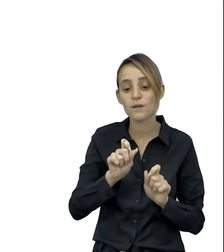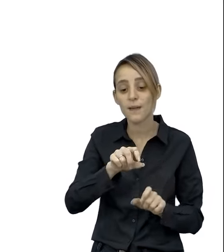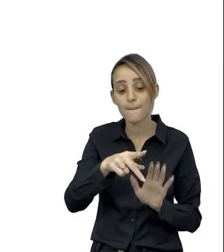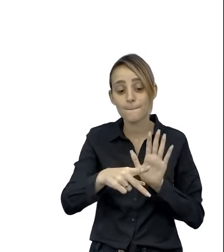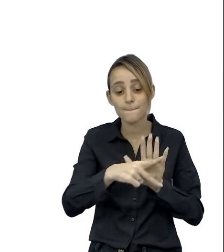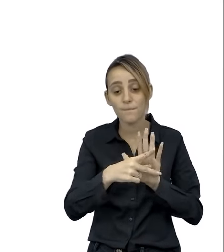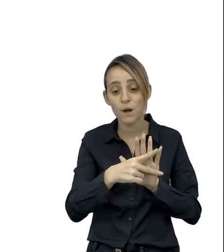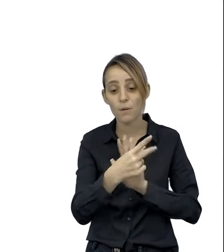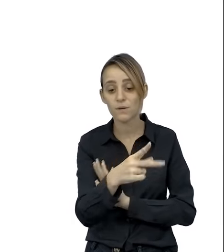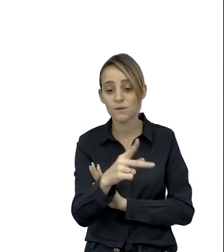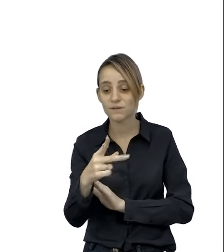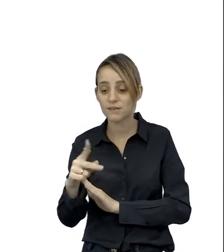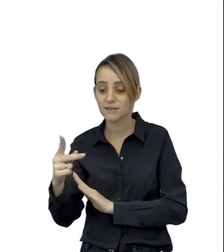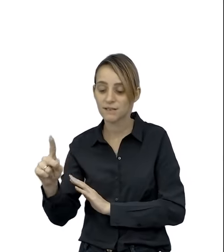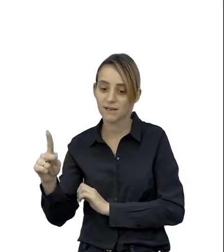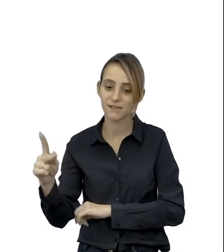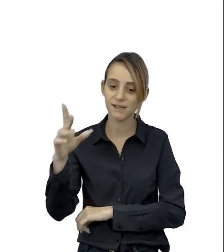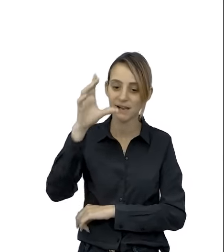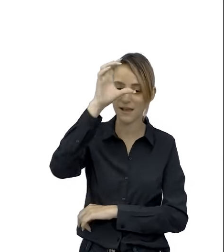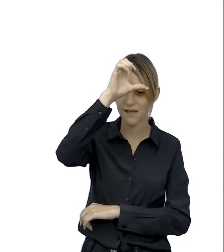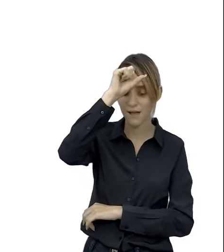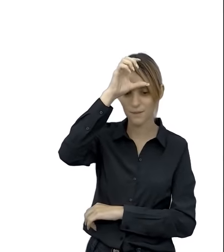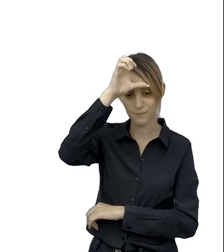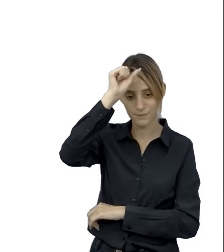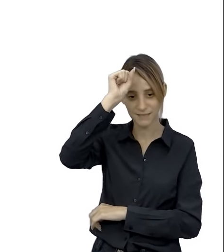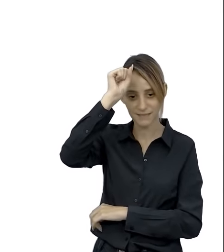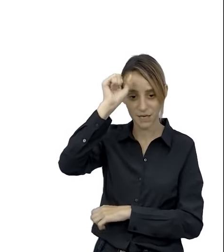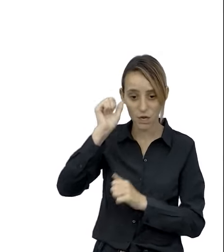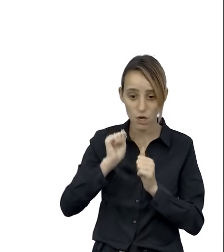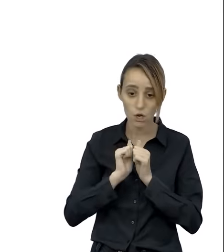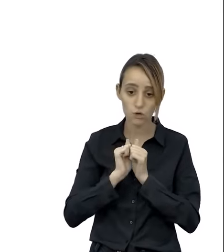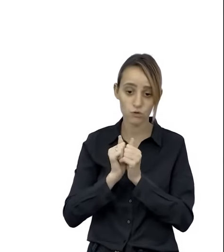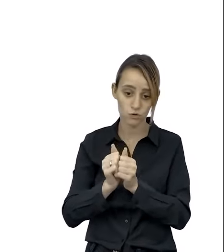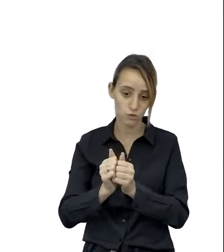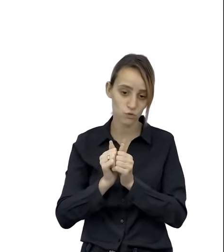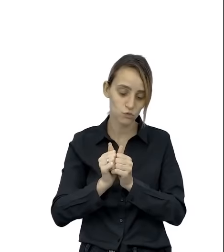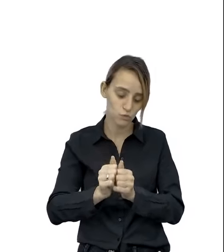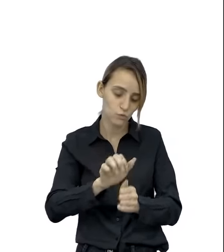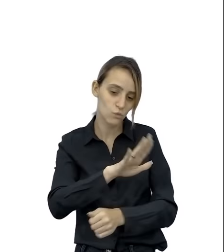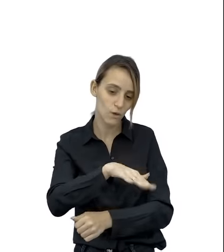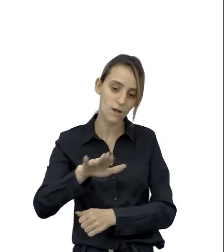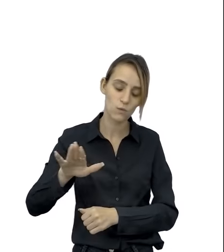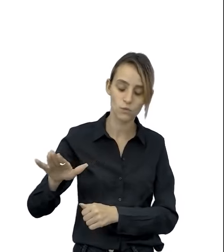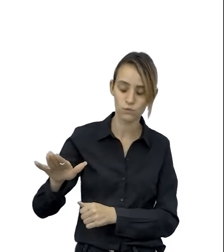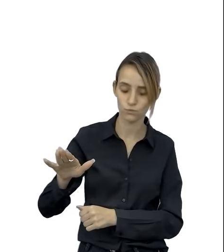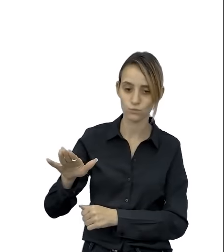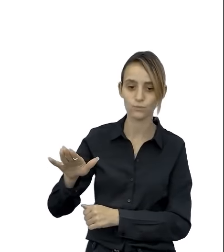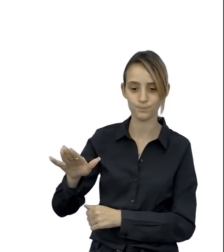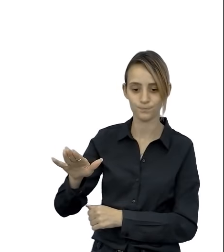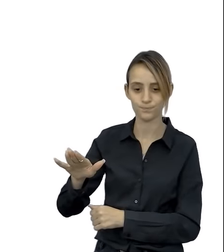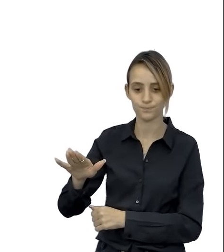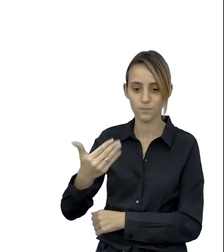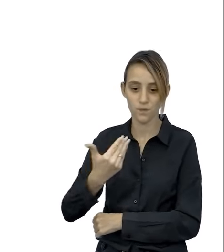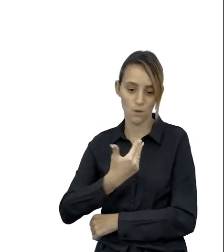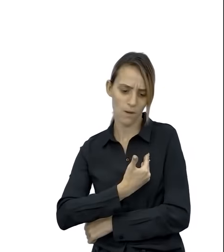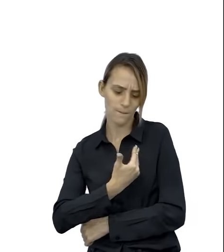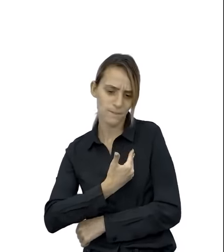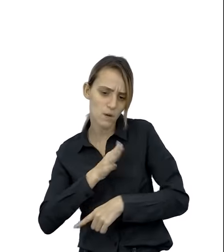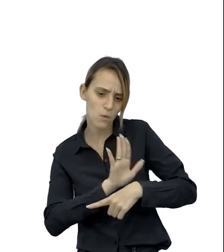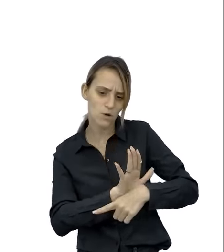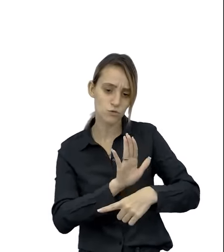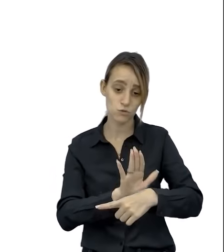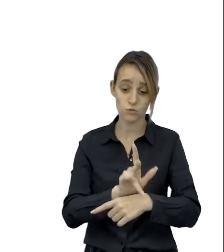ser construído junto com a turma. Os colegas vão ajudar, você